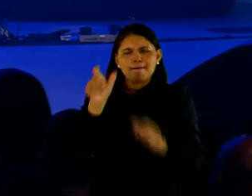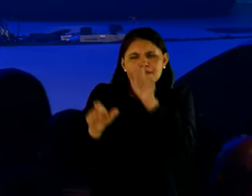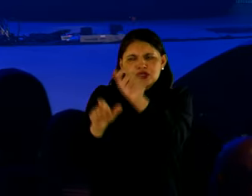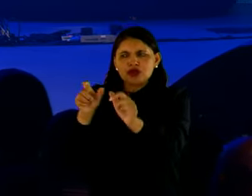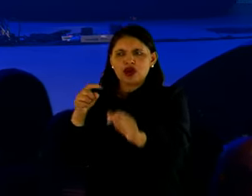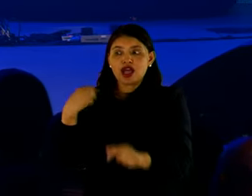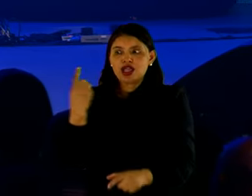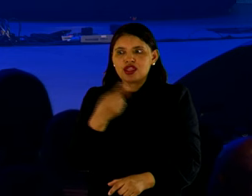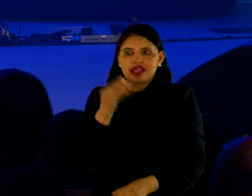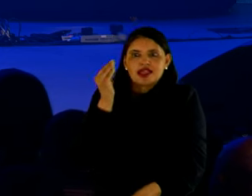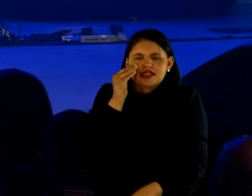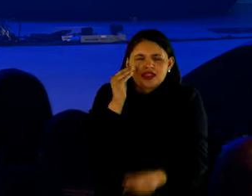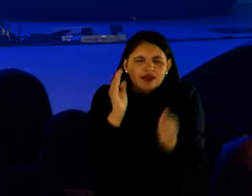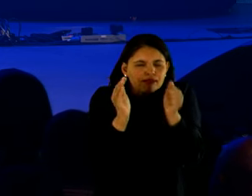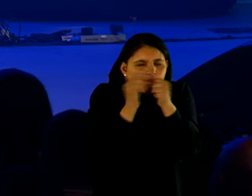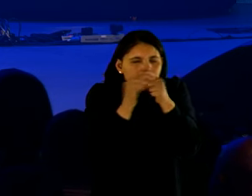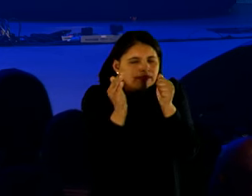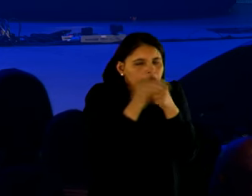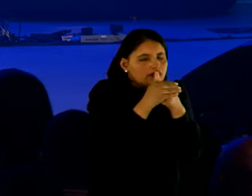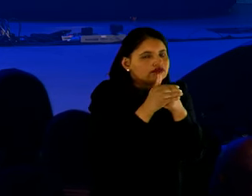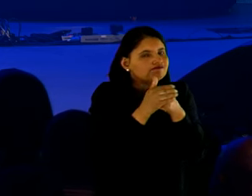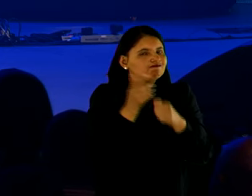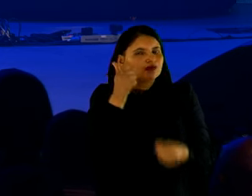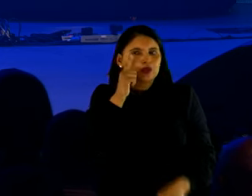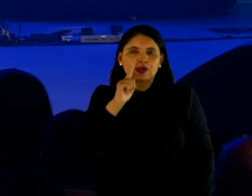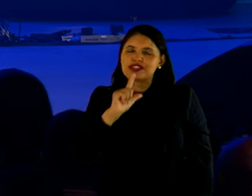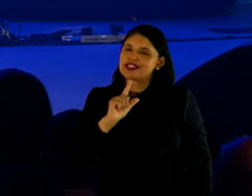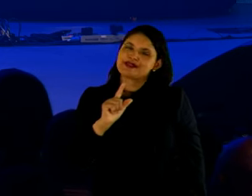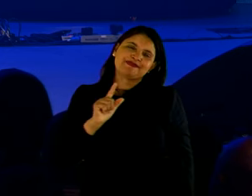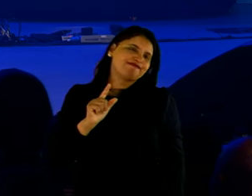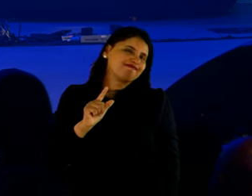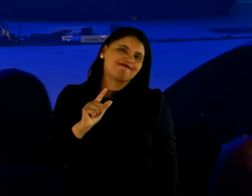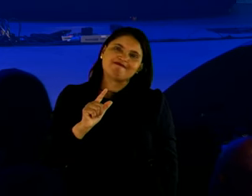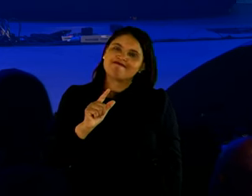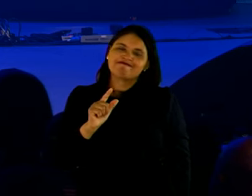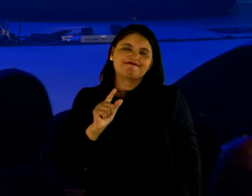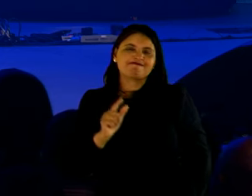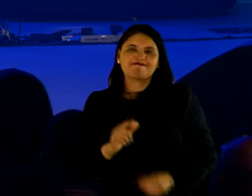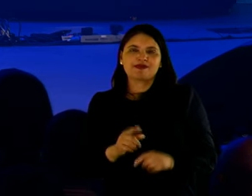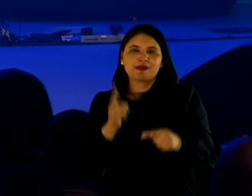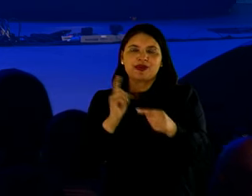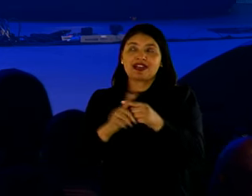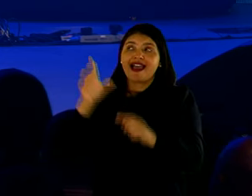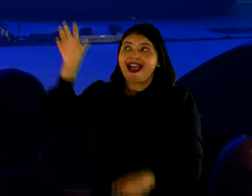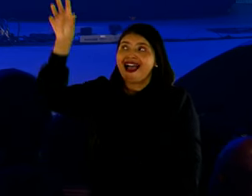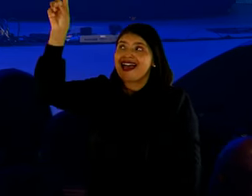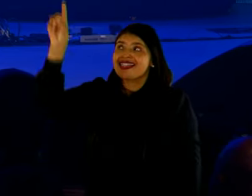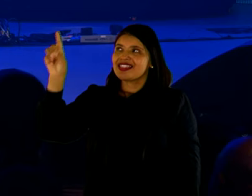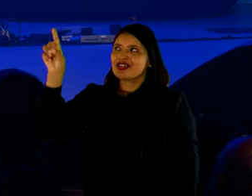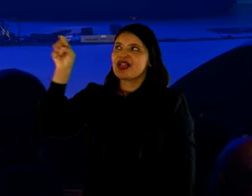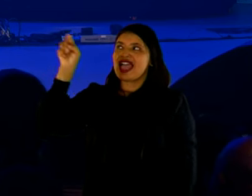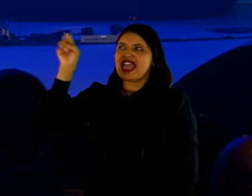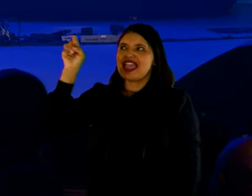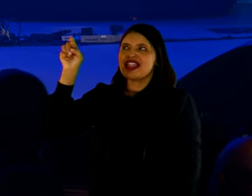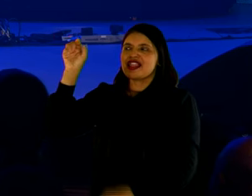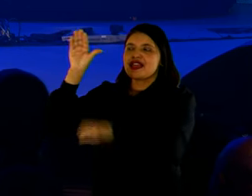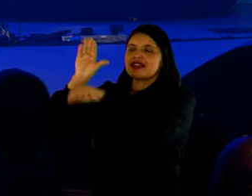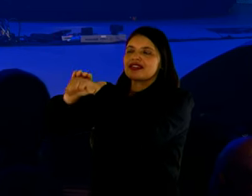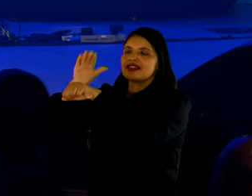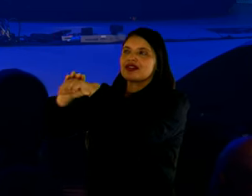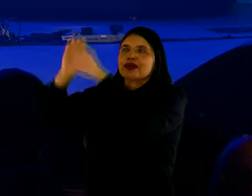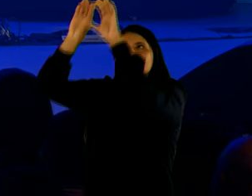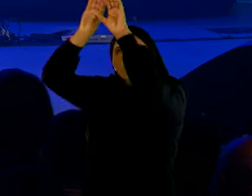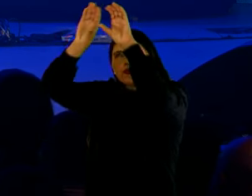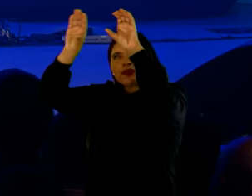gente. Mas imagina você fugindo daquele que criou o céu e a terra, o dono de tudo.